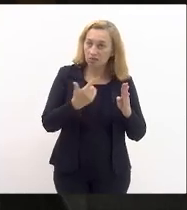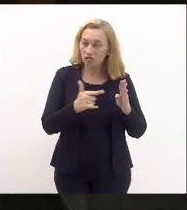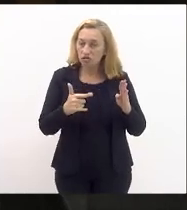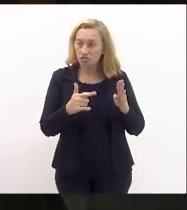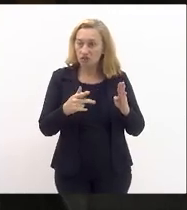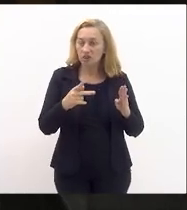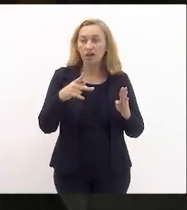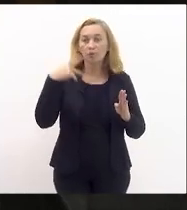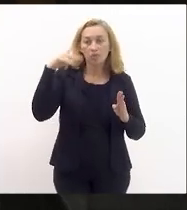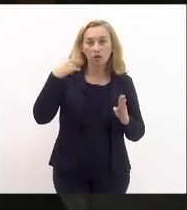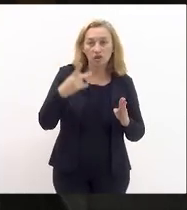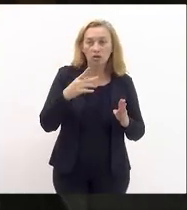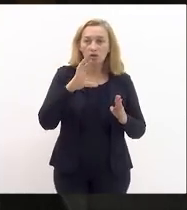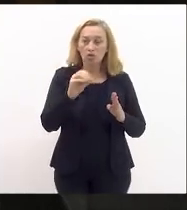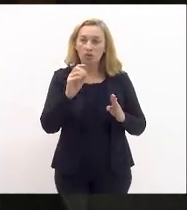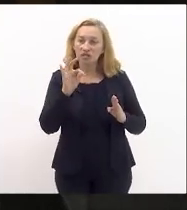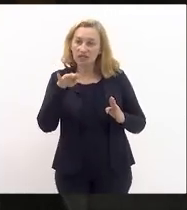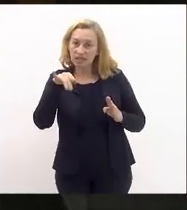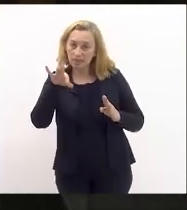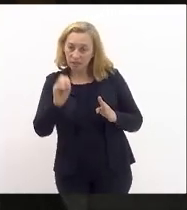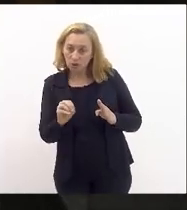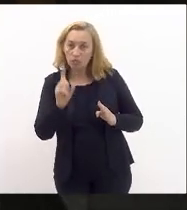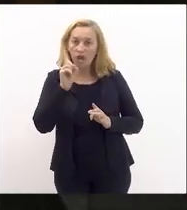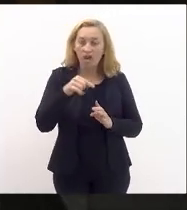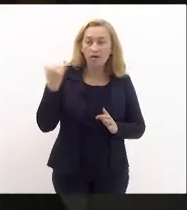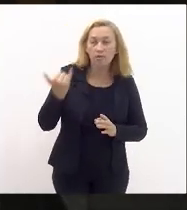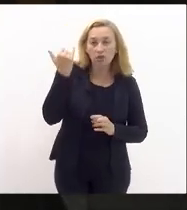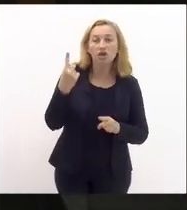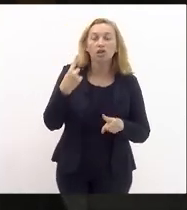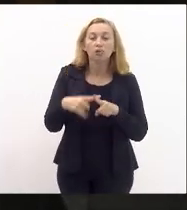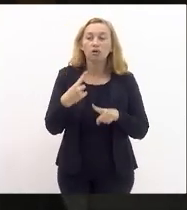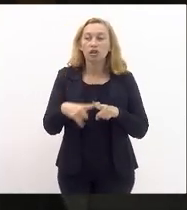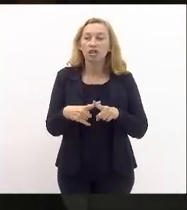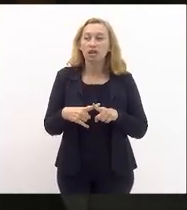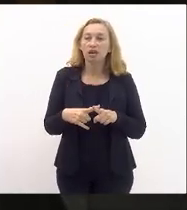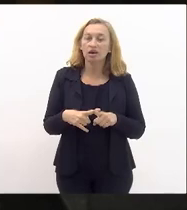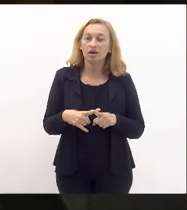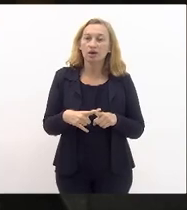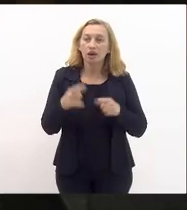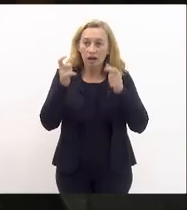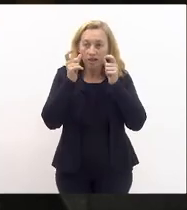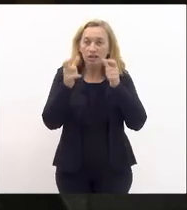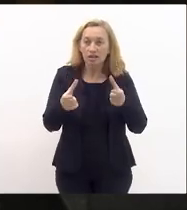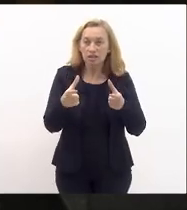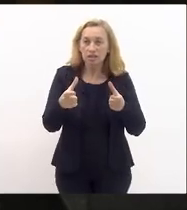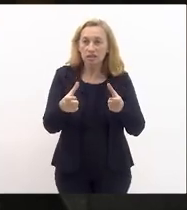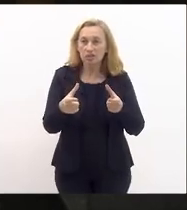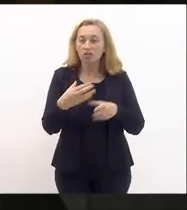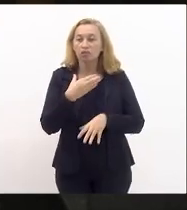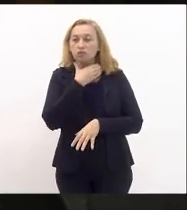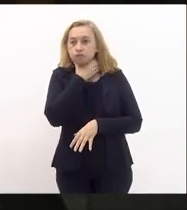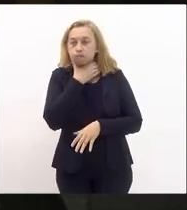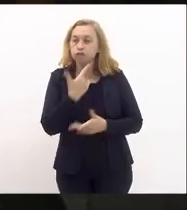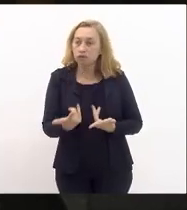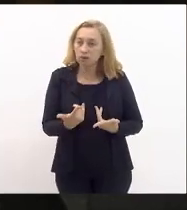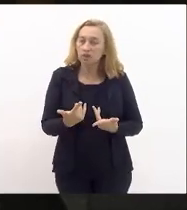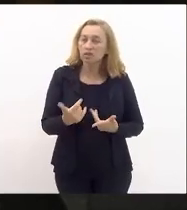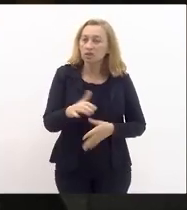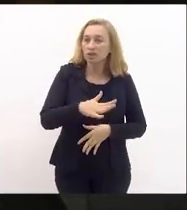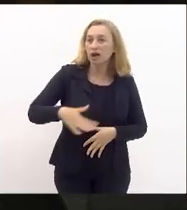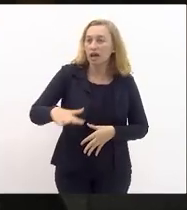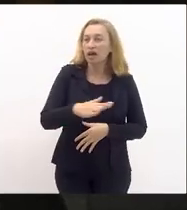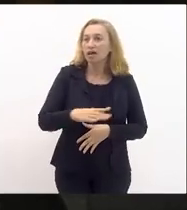do cofinanciamento. Isso é muito importante, porque isso faz com que a atenção à crise ela se dê ou na rede de